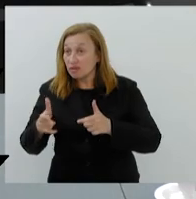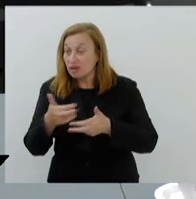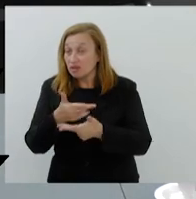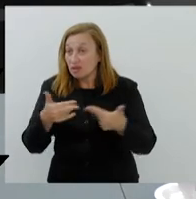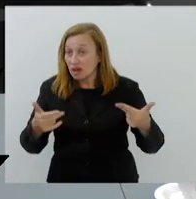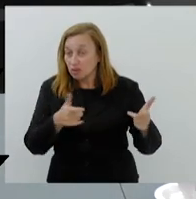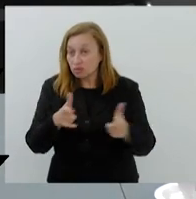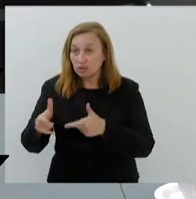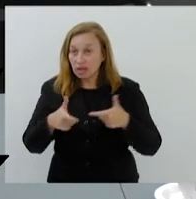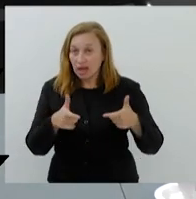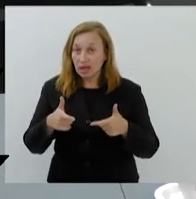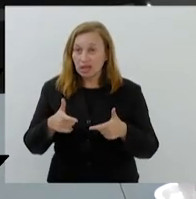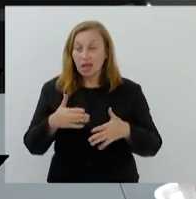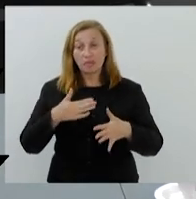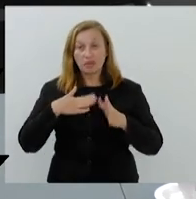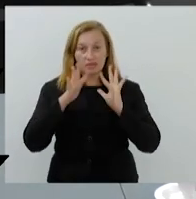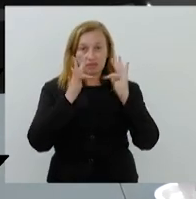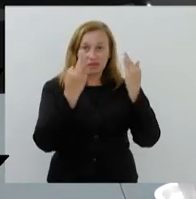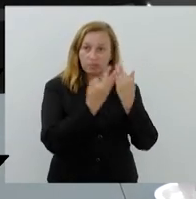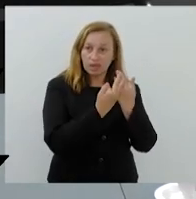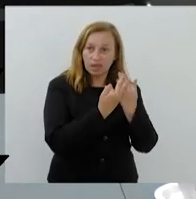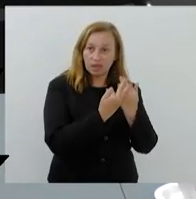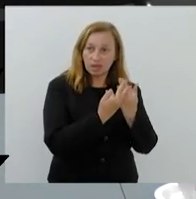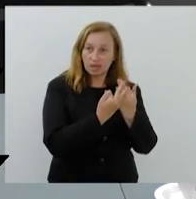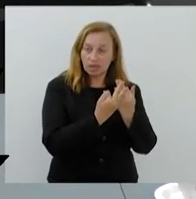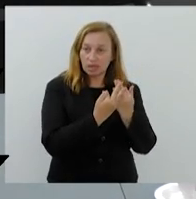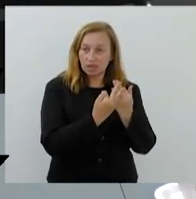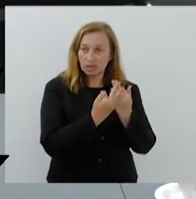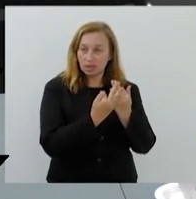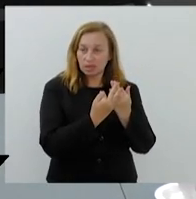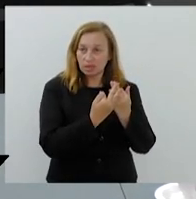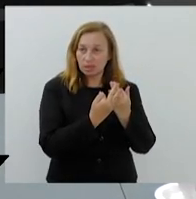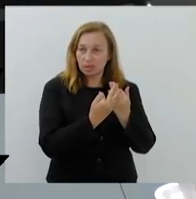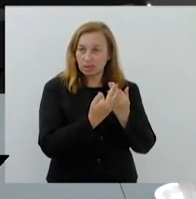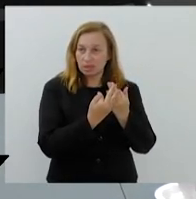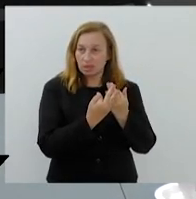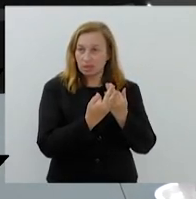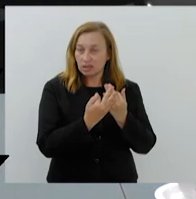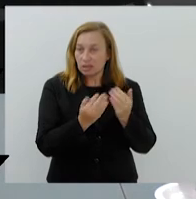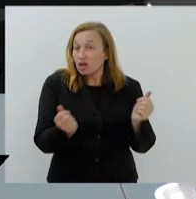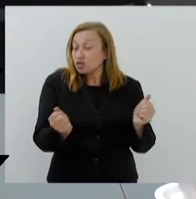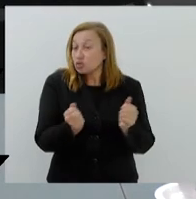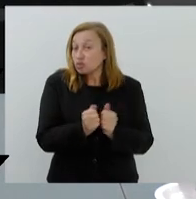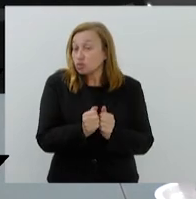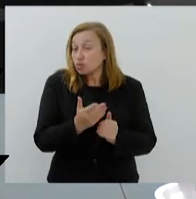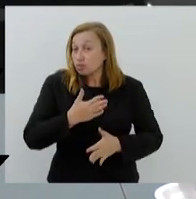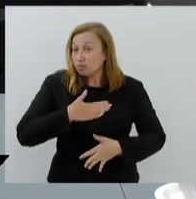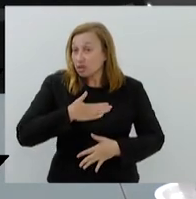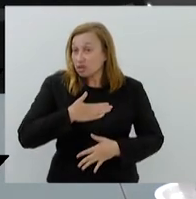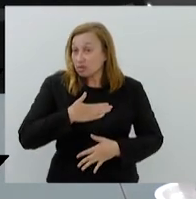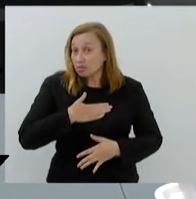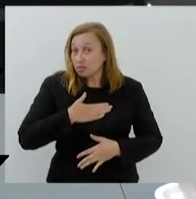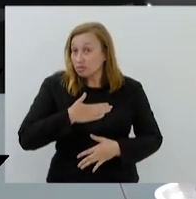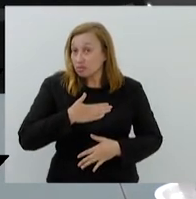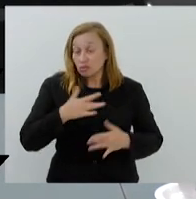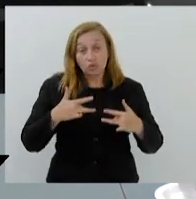Os meus, da minha família, são solidários na minha dívida. Legalmente, são